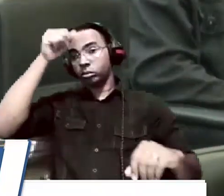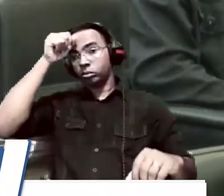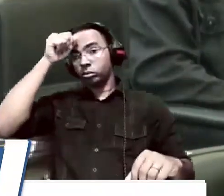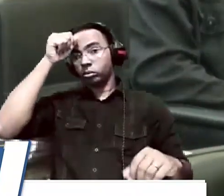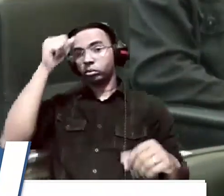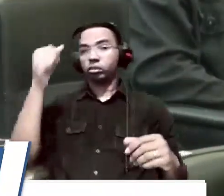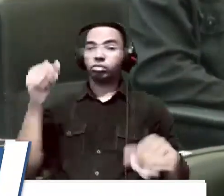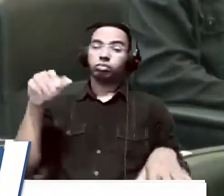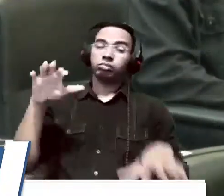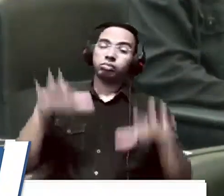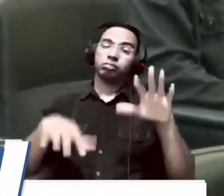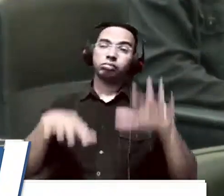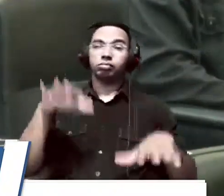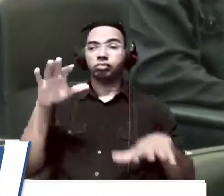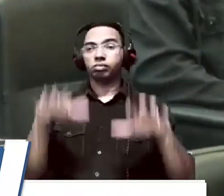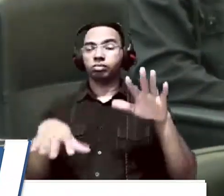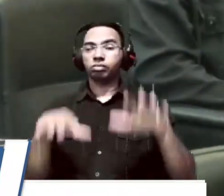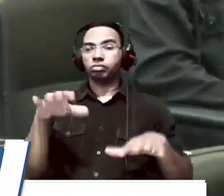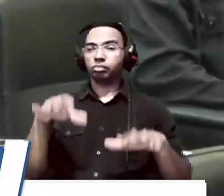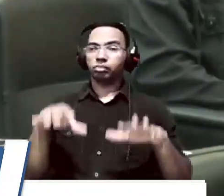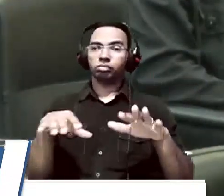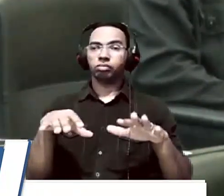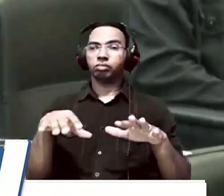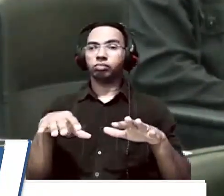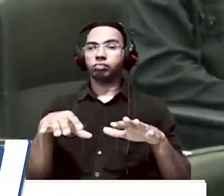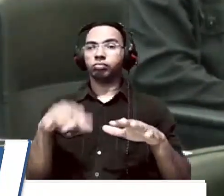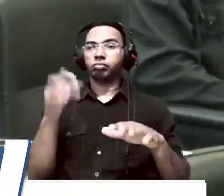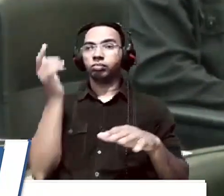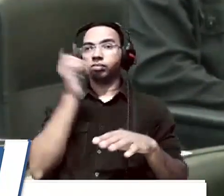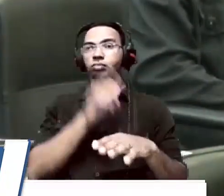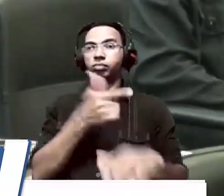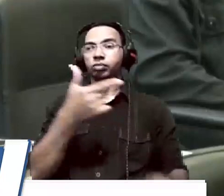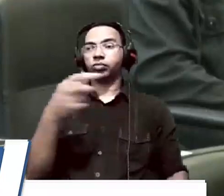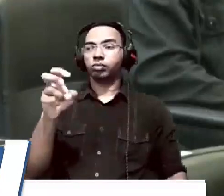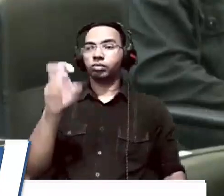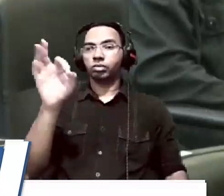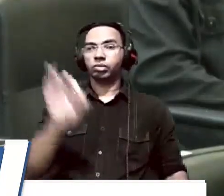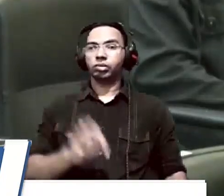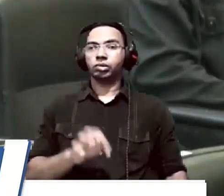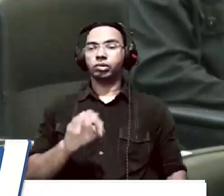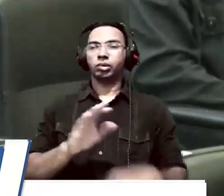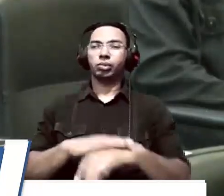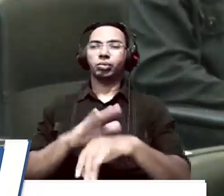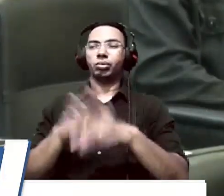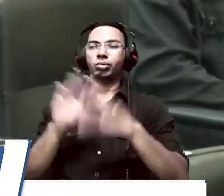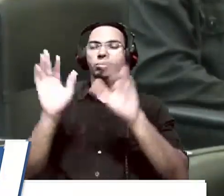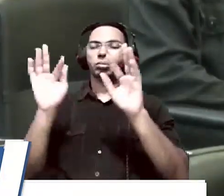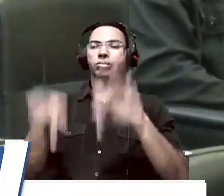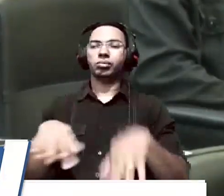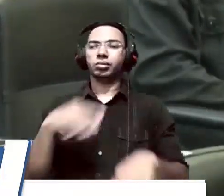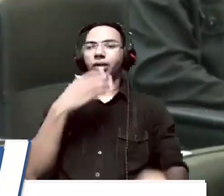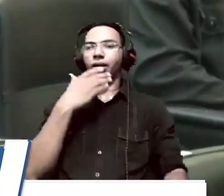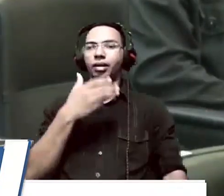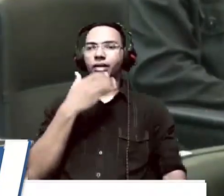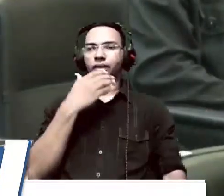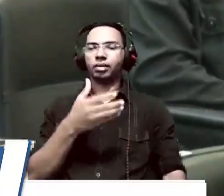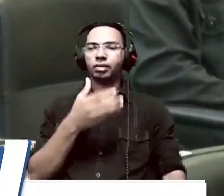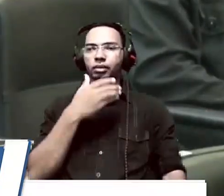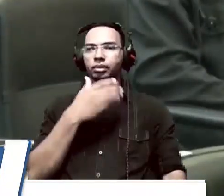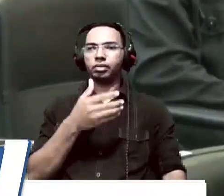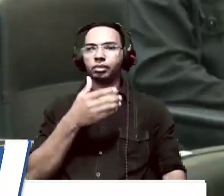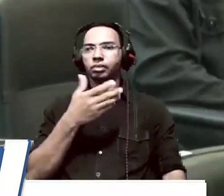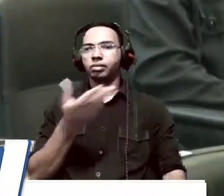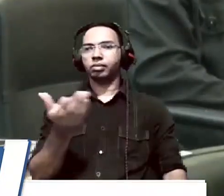geralmente deixa para atingir os 25% no apagar das luzes em dezembro, no final